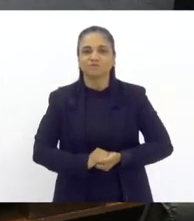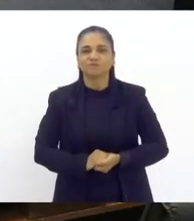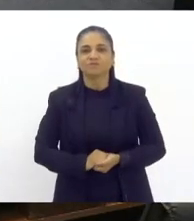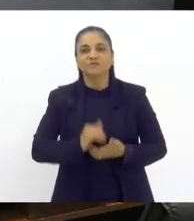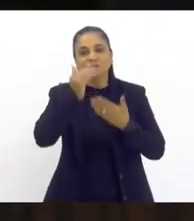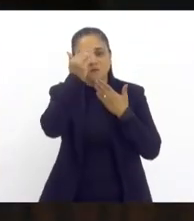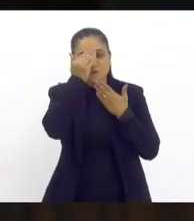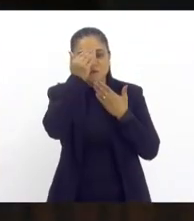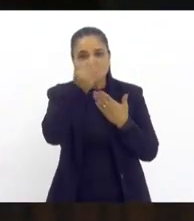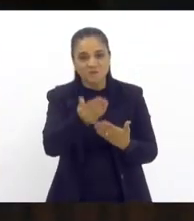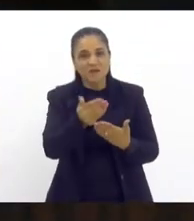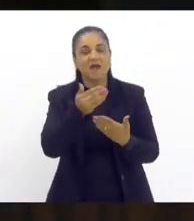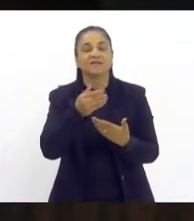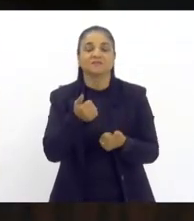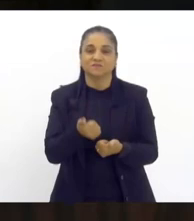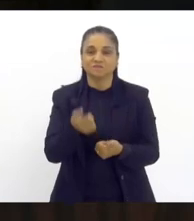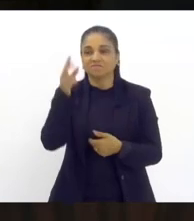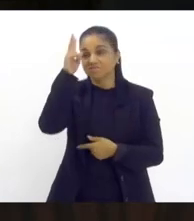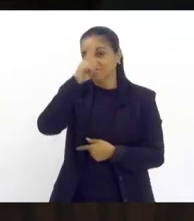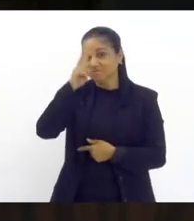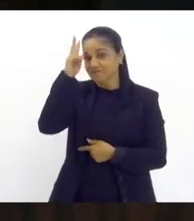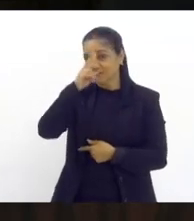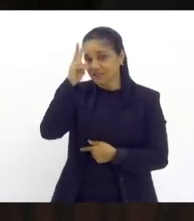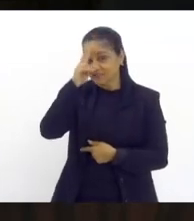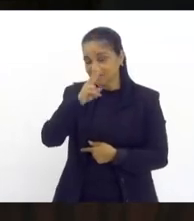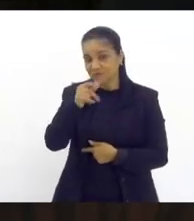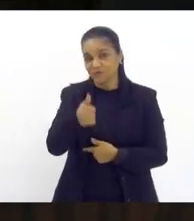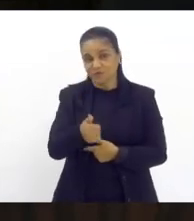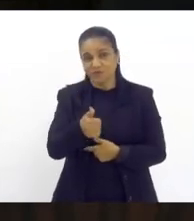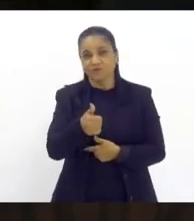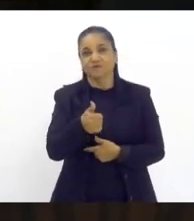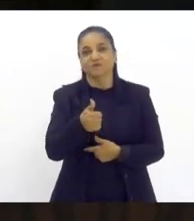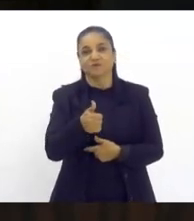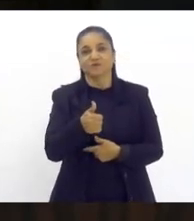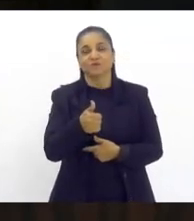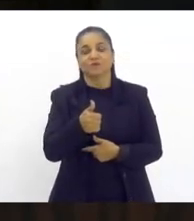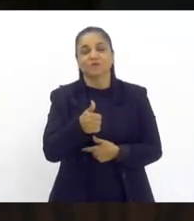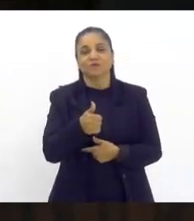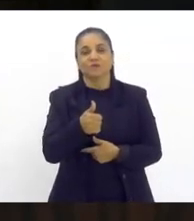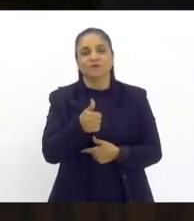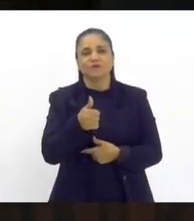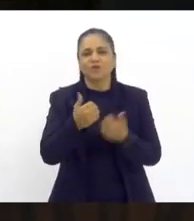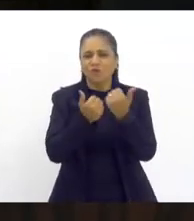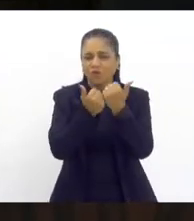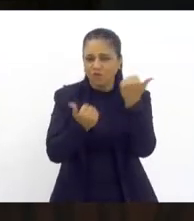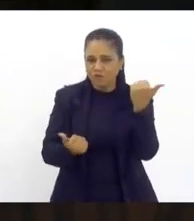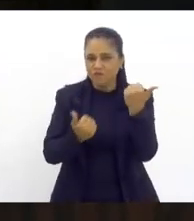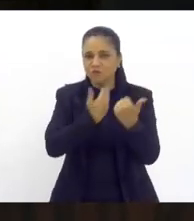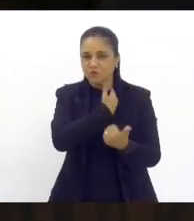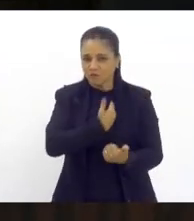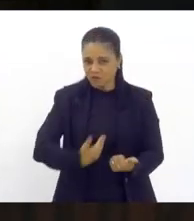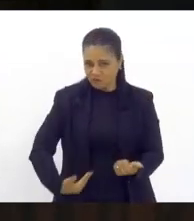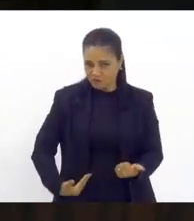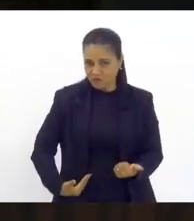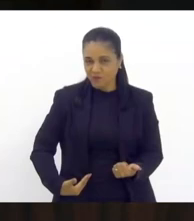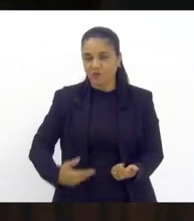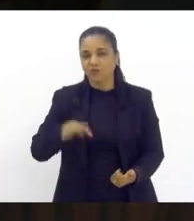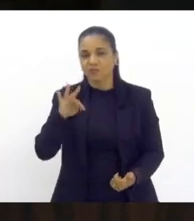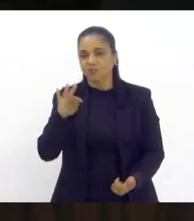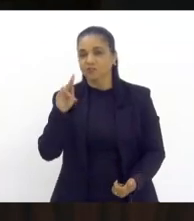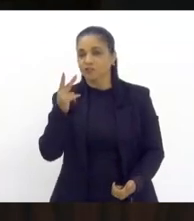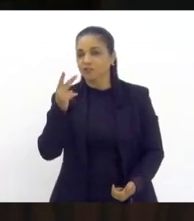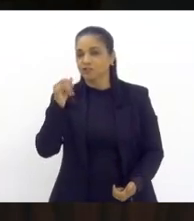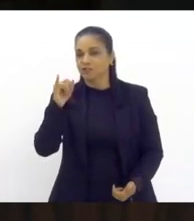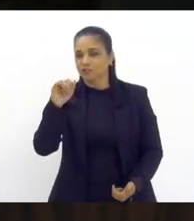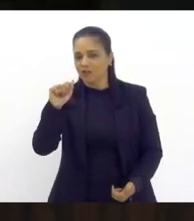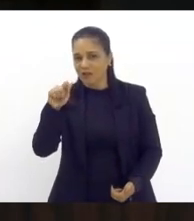Obrigado aí também, bem lembrado, né, nosso Marquinho e Lauro aqui, né, nosso vice-governador, né, Tiago Pampulha, aniversário